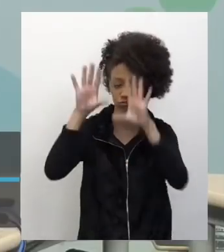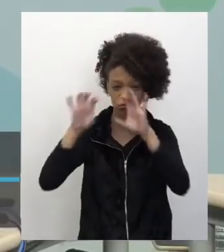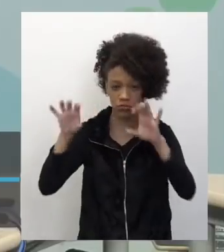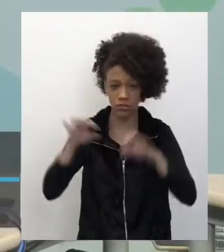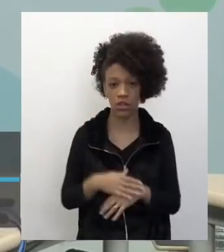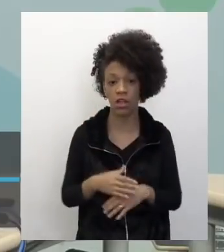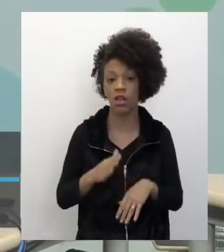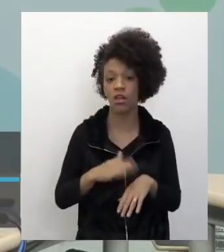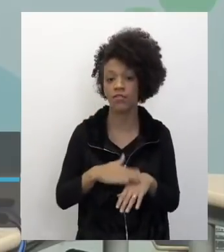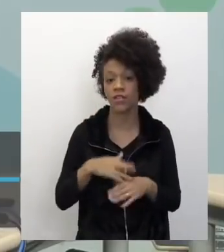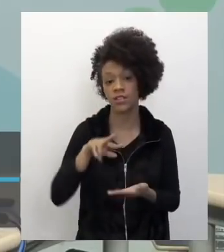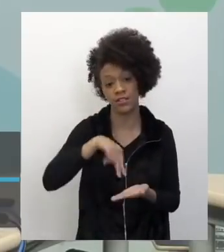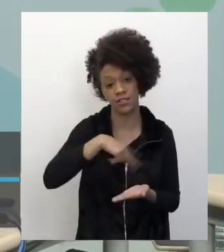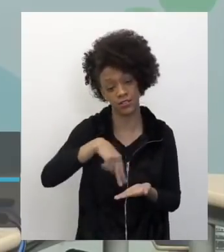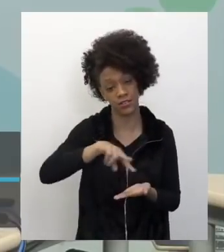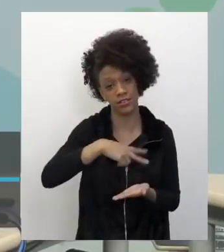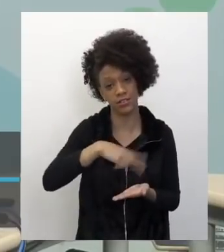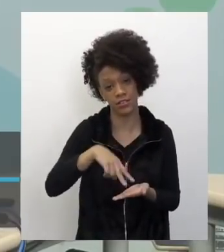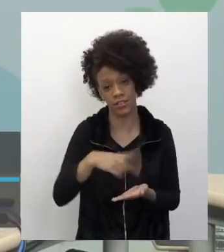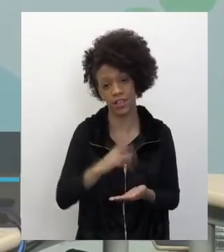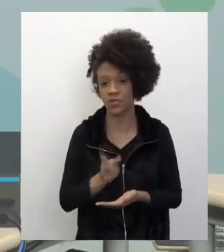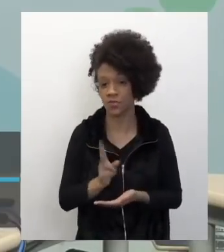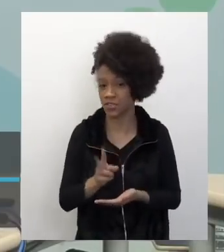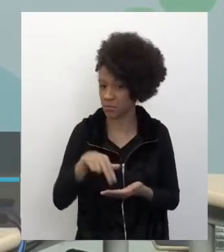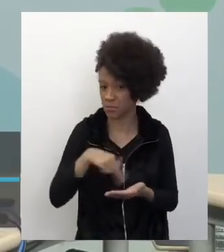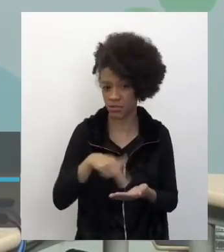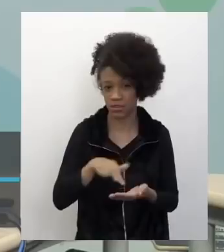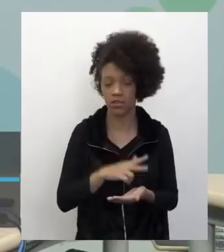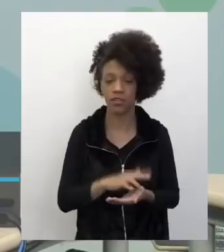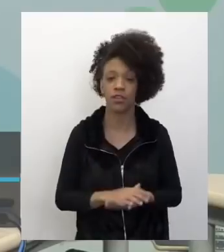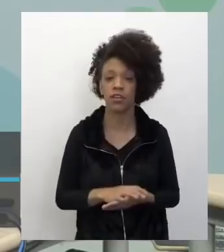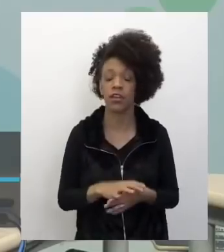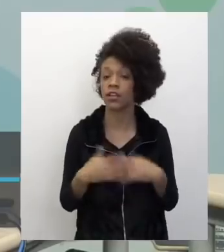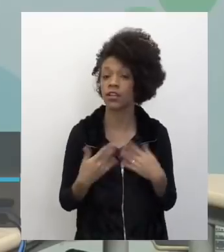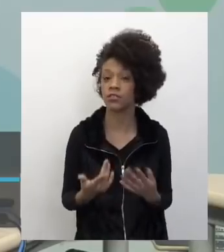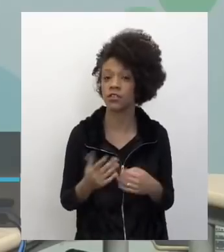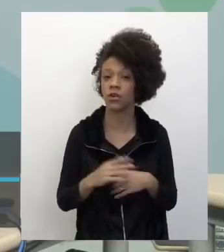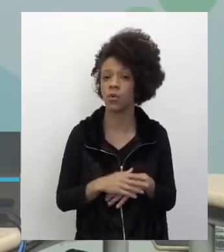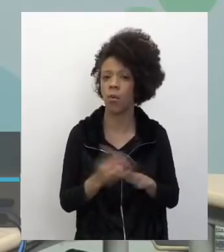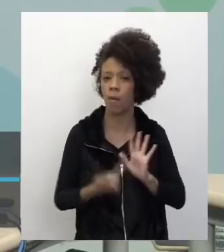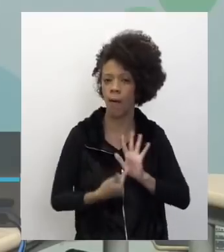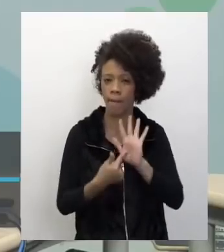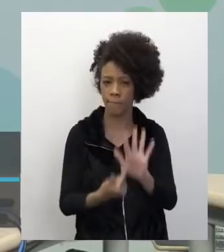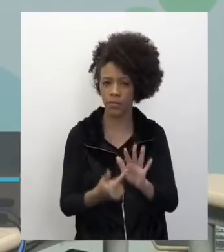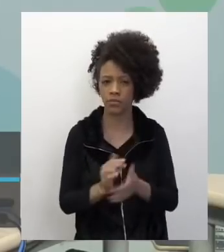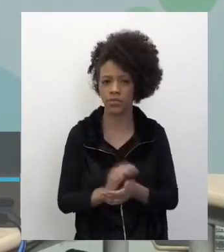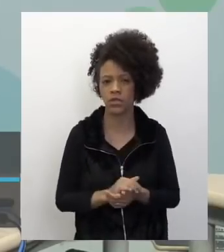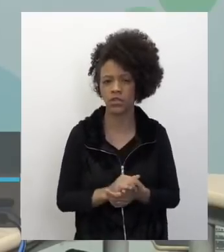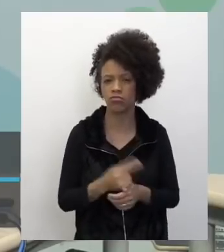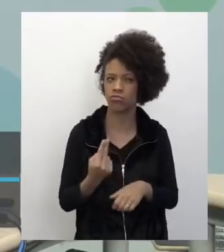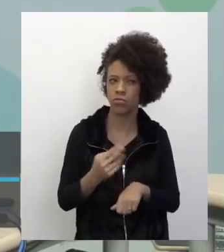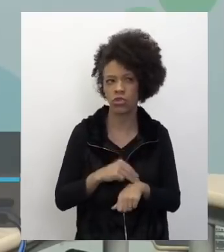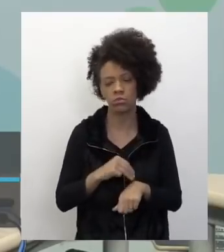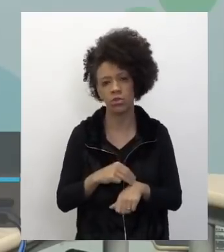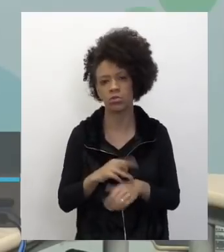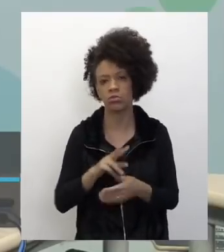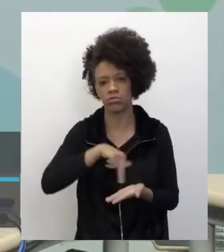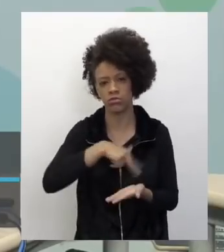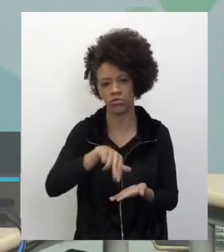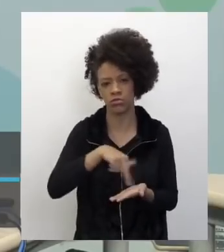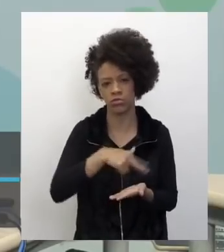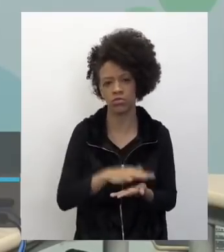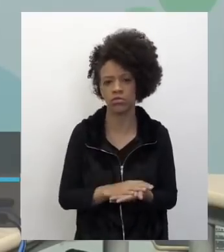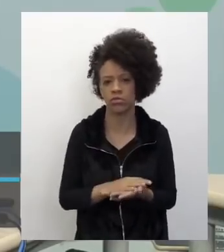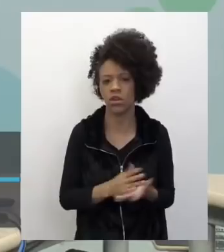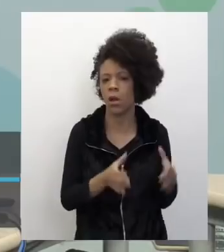a dança, né, que eu sempre dancei. Então, eu fazia uma apresentação, tinha 2 momentos de dança, né, que eu entrava. Um era